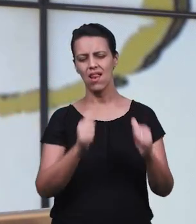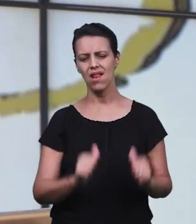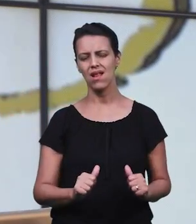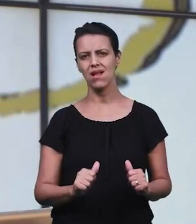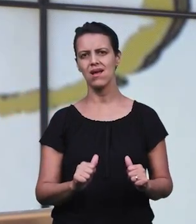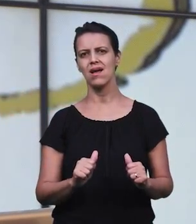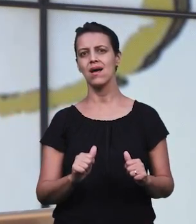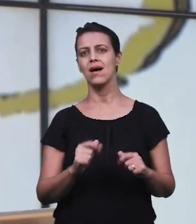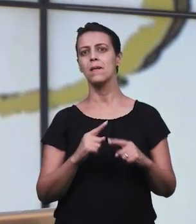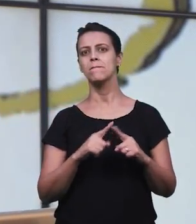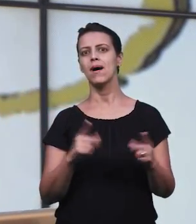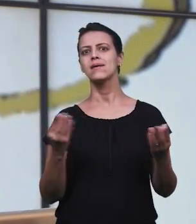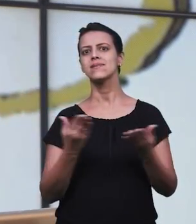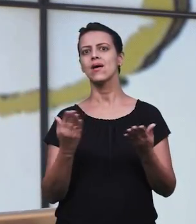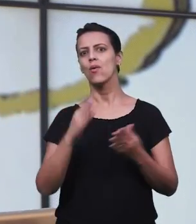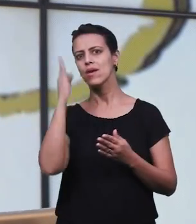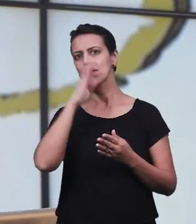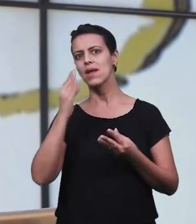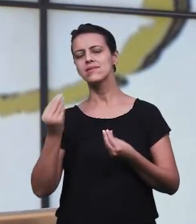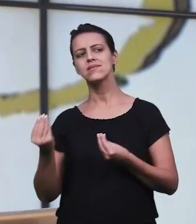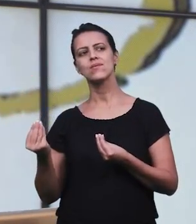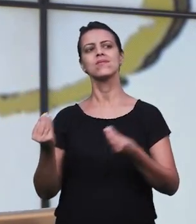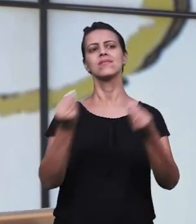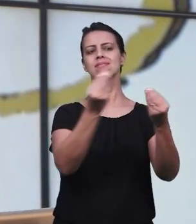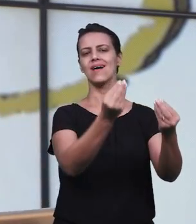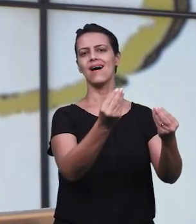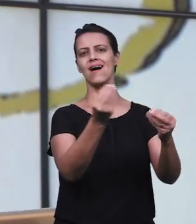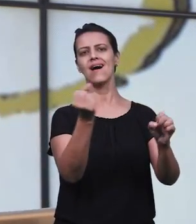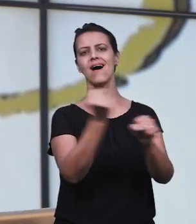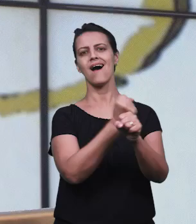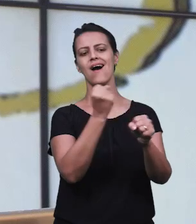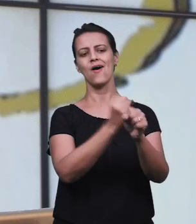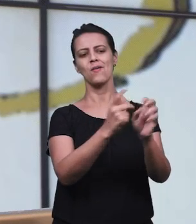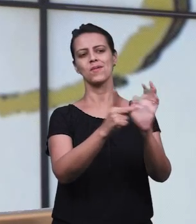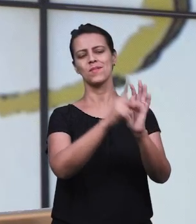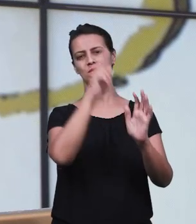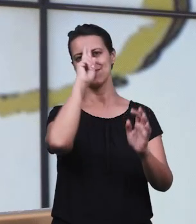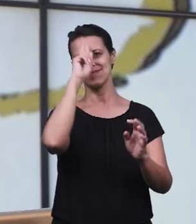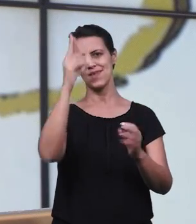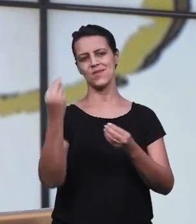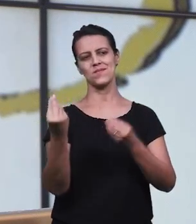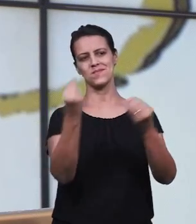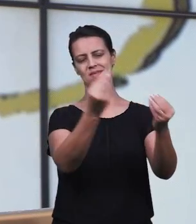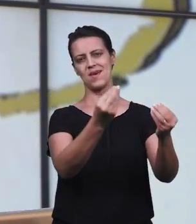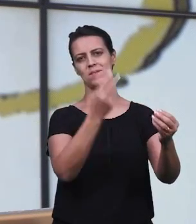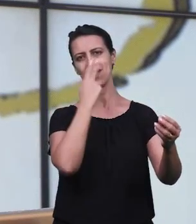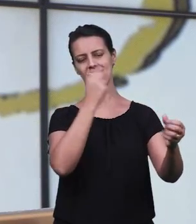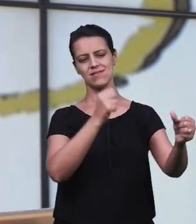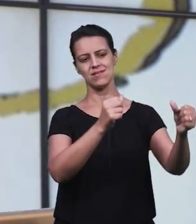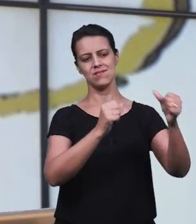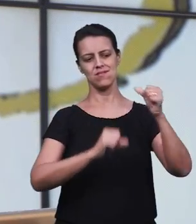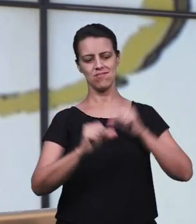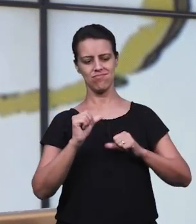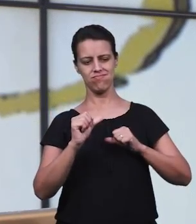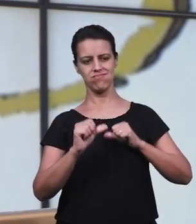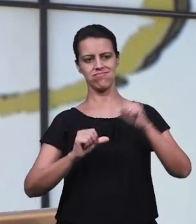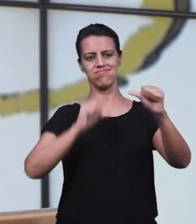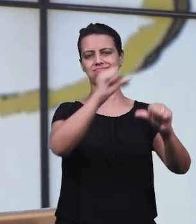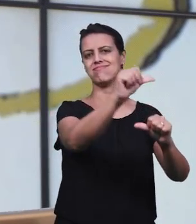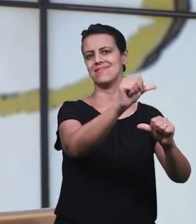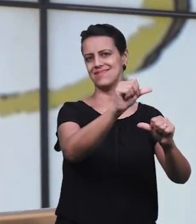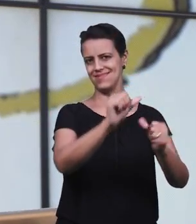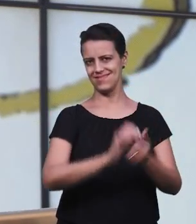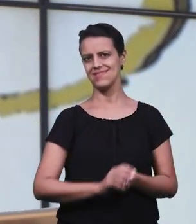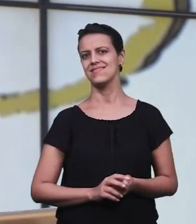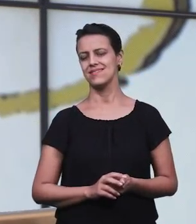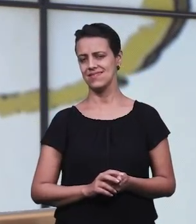devolve a Portugal a obra do Espírito Santo do Senhor, da alegria deles em viver isso aí. Agora, nesse contexto, Amadeu,